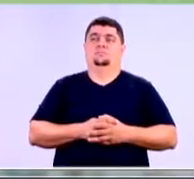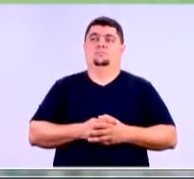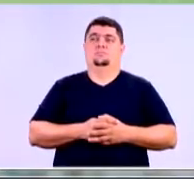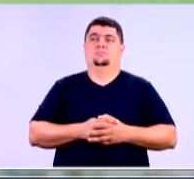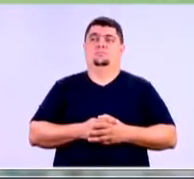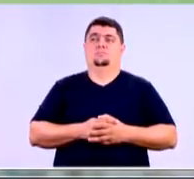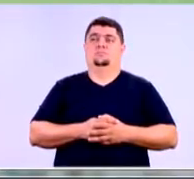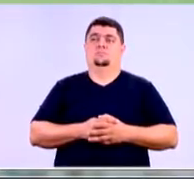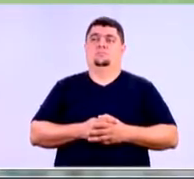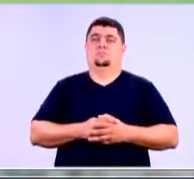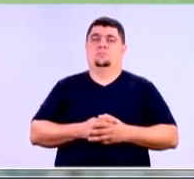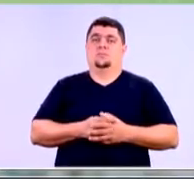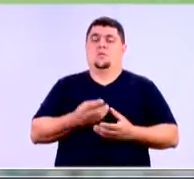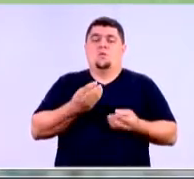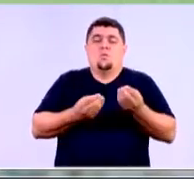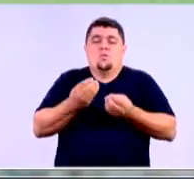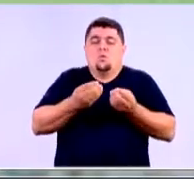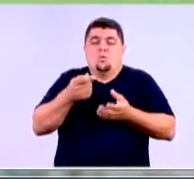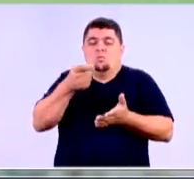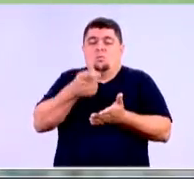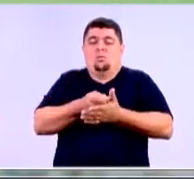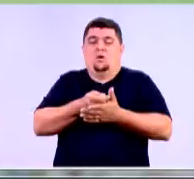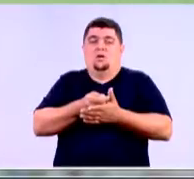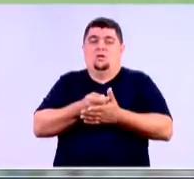e as condições.